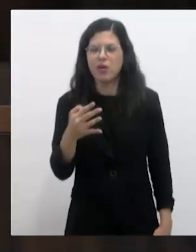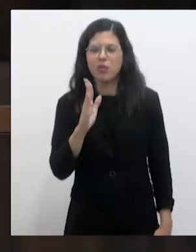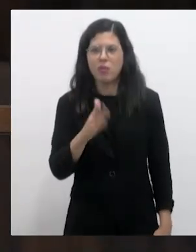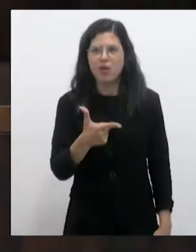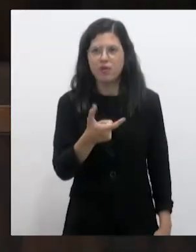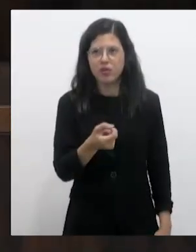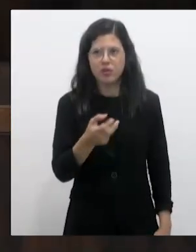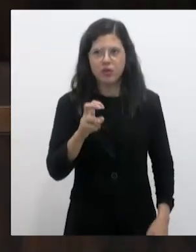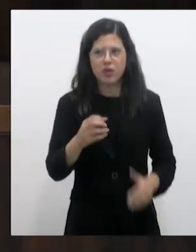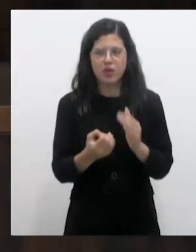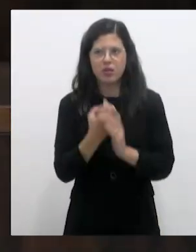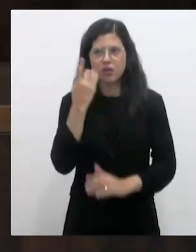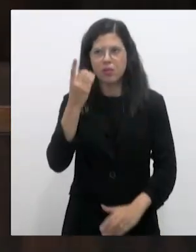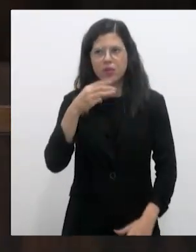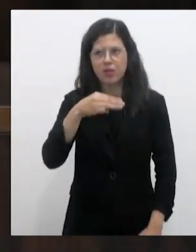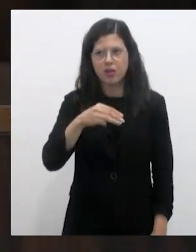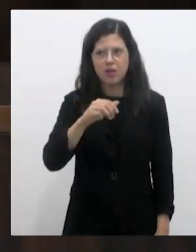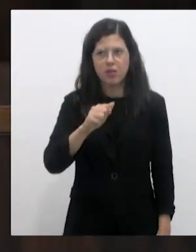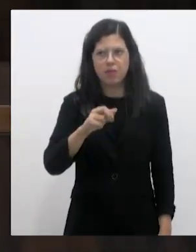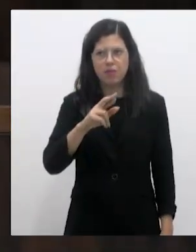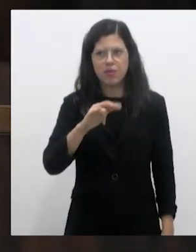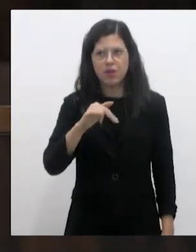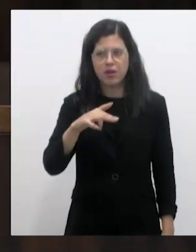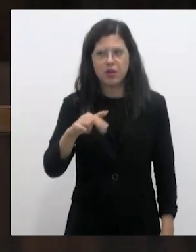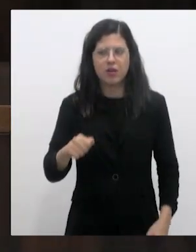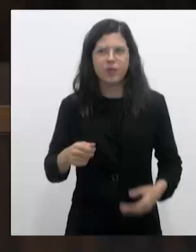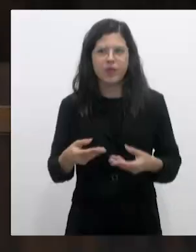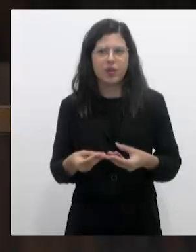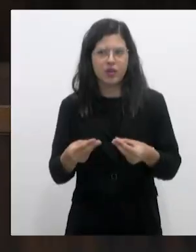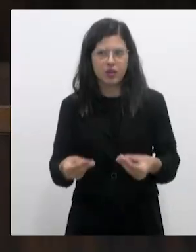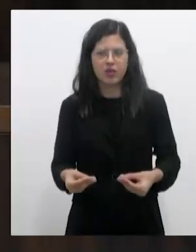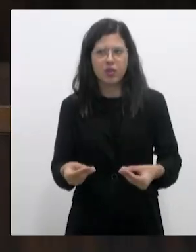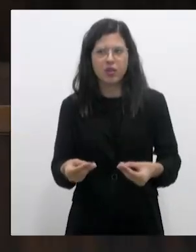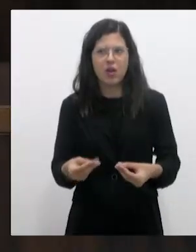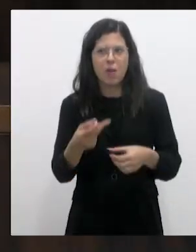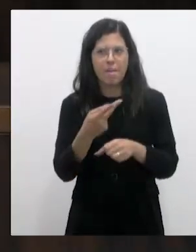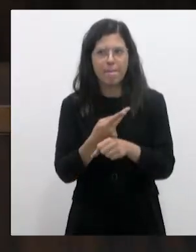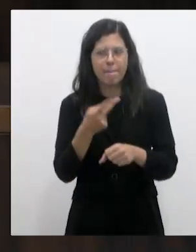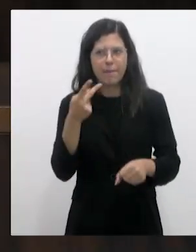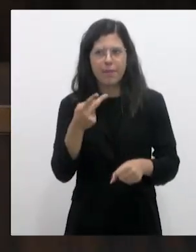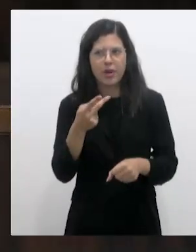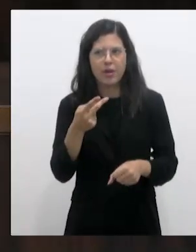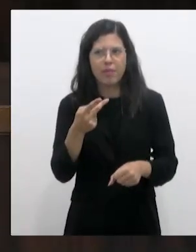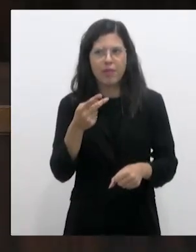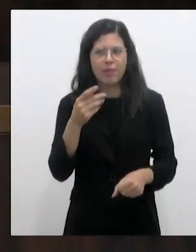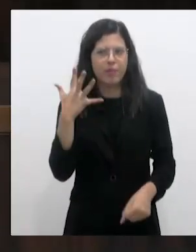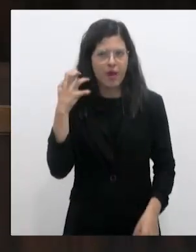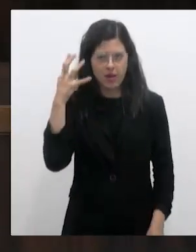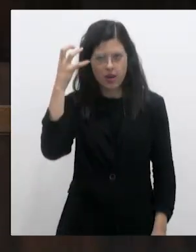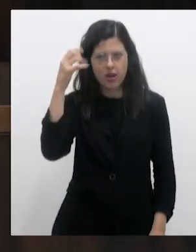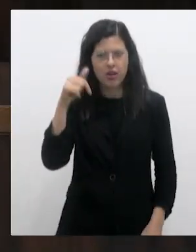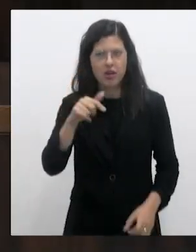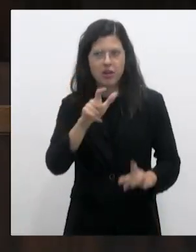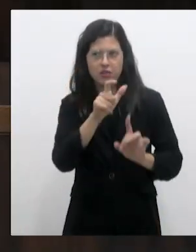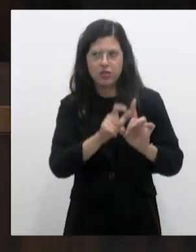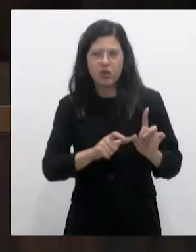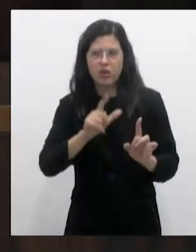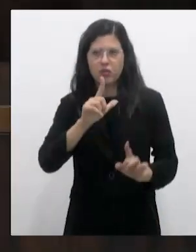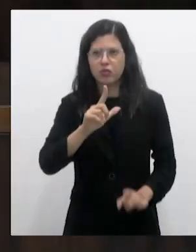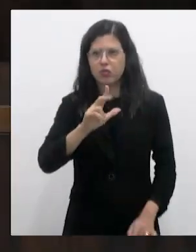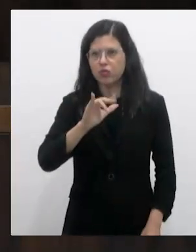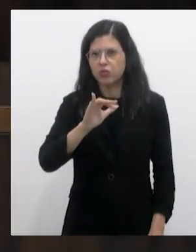1244/2025, de autoria da deputada Marina do MST, que concede o prêmio Marielle Franco à senhora Lúcia